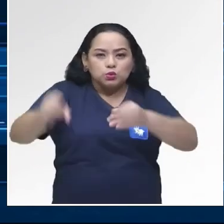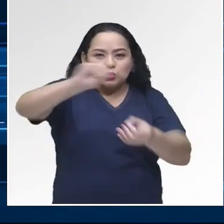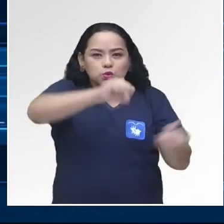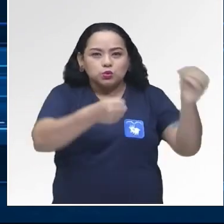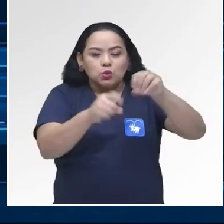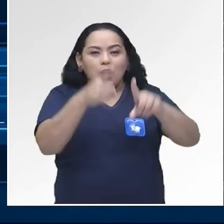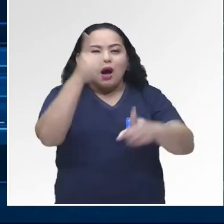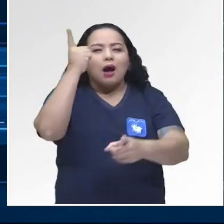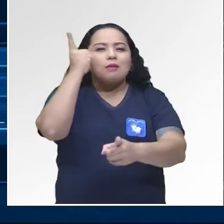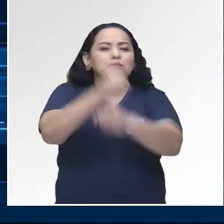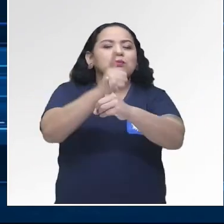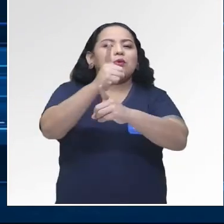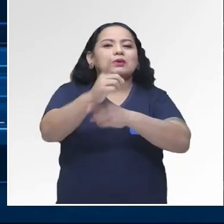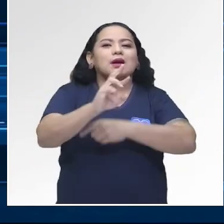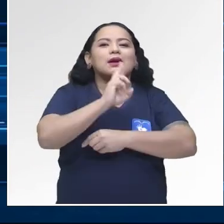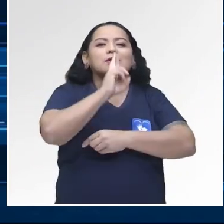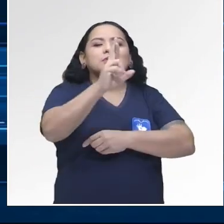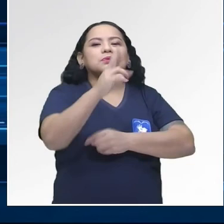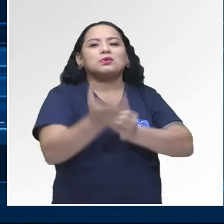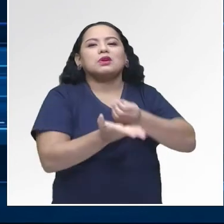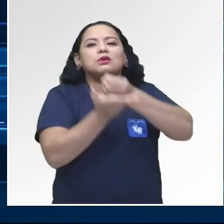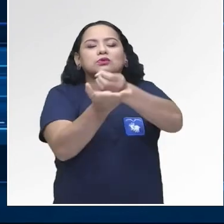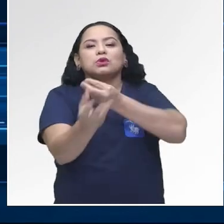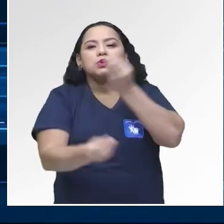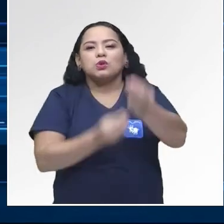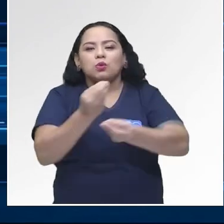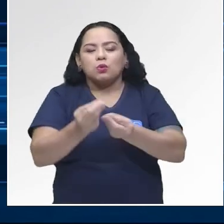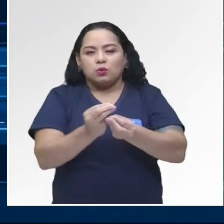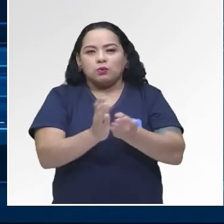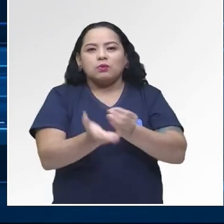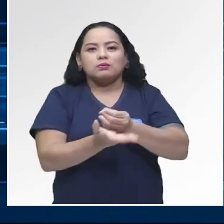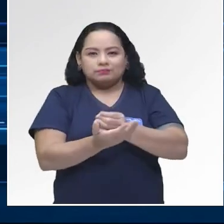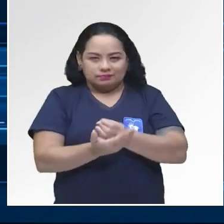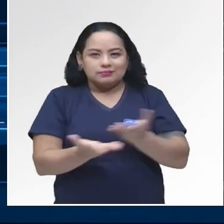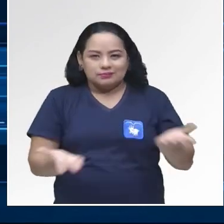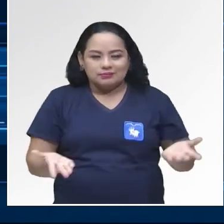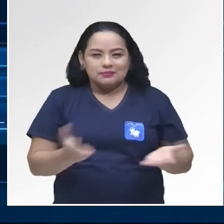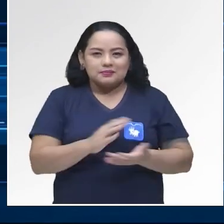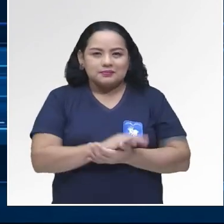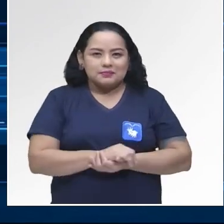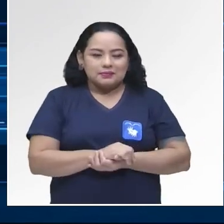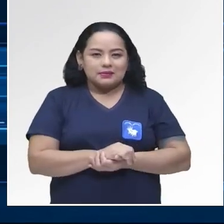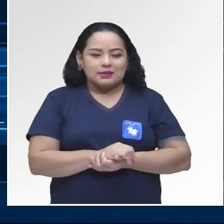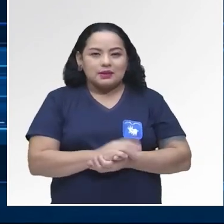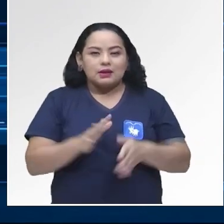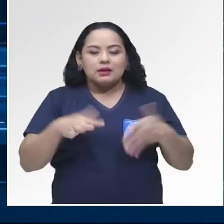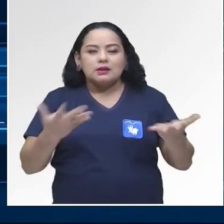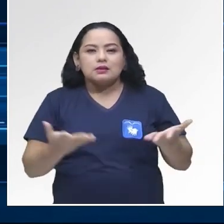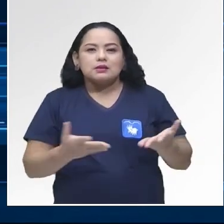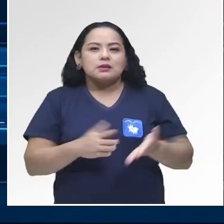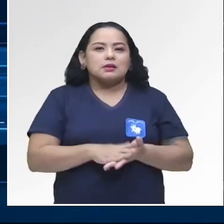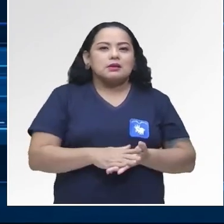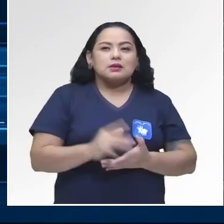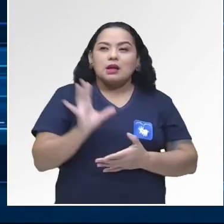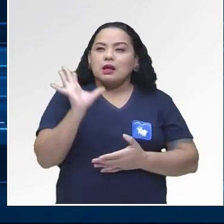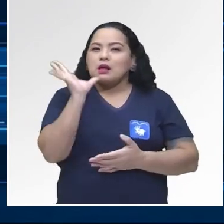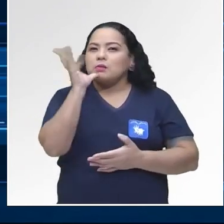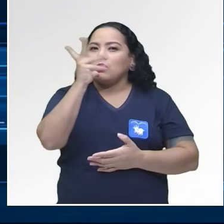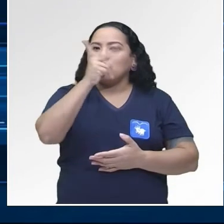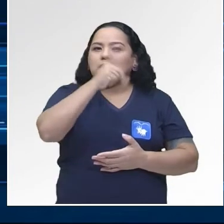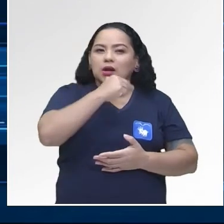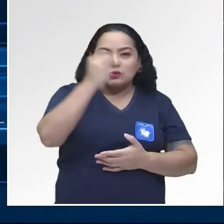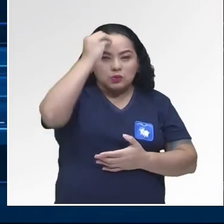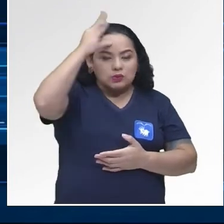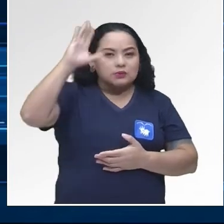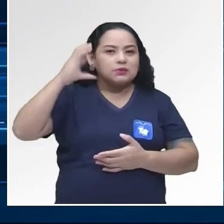até encontrar a solução, até encontrar a fórmula que possa resolver o problema. Então, é um passo muito mais longo, é um